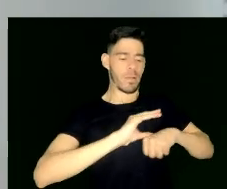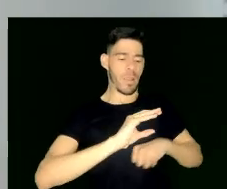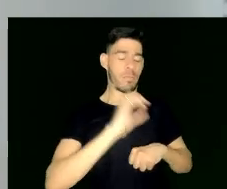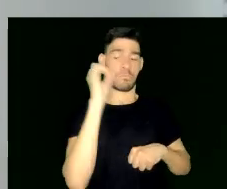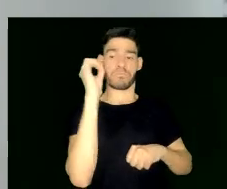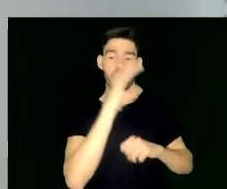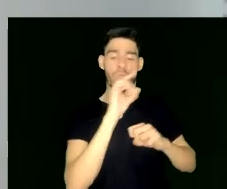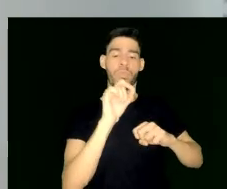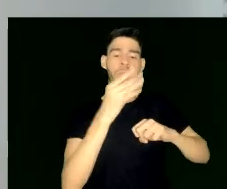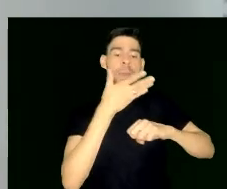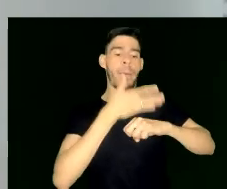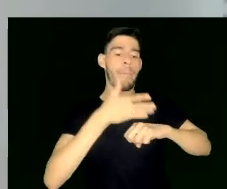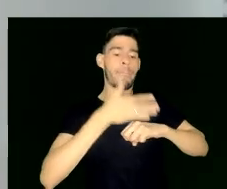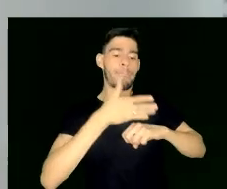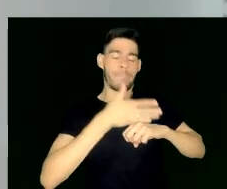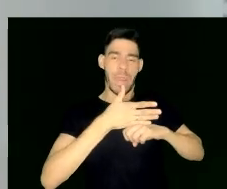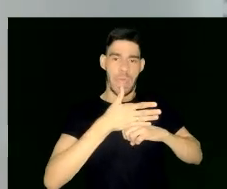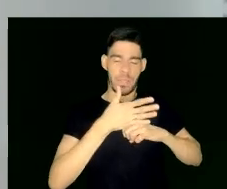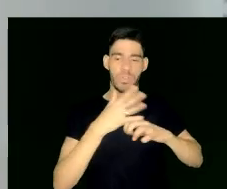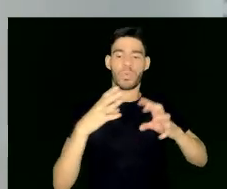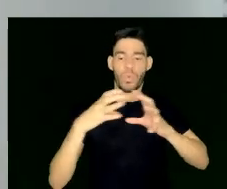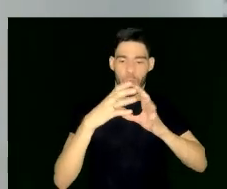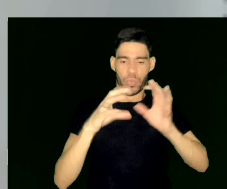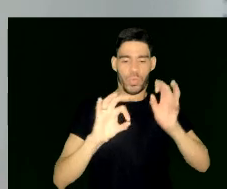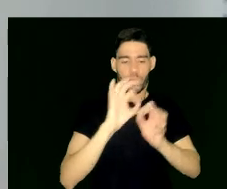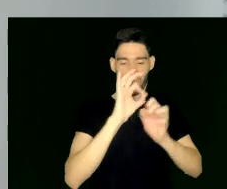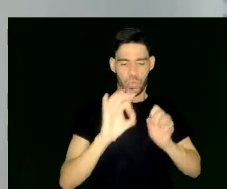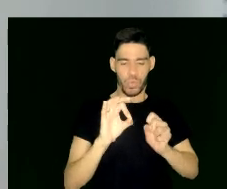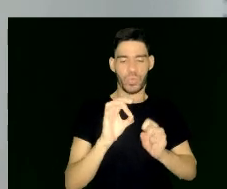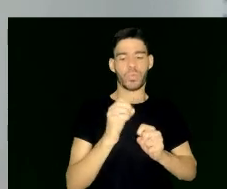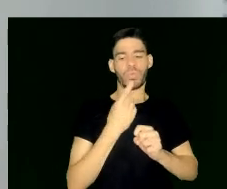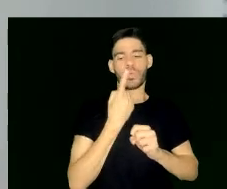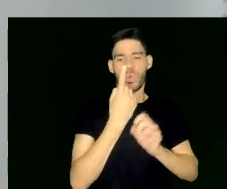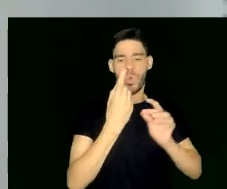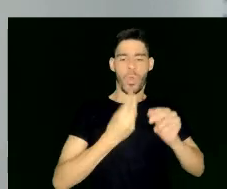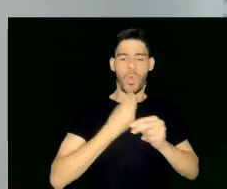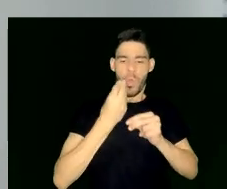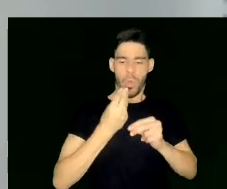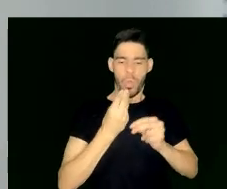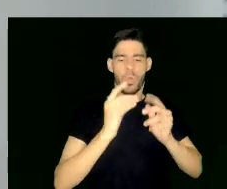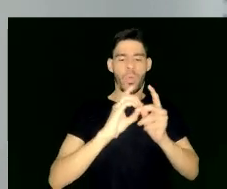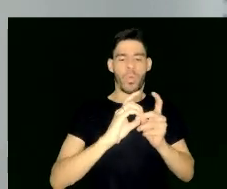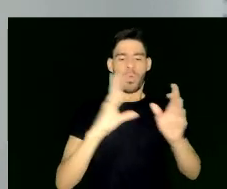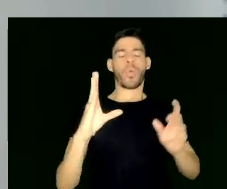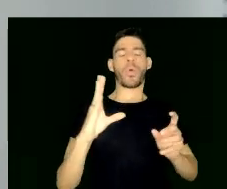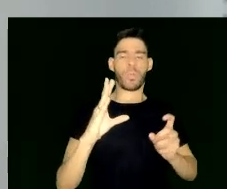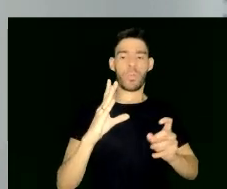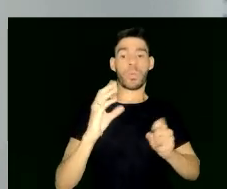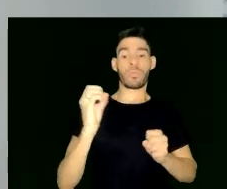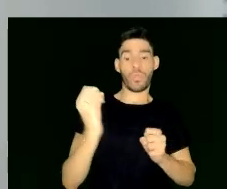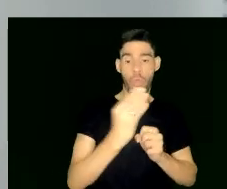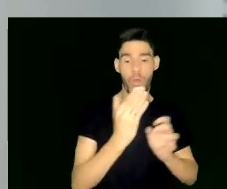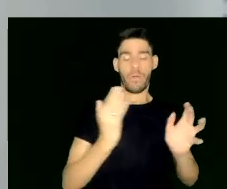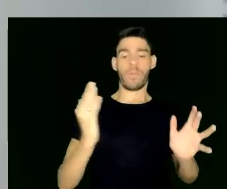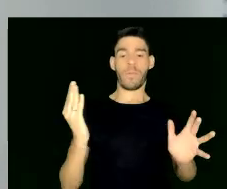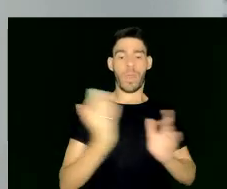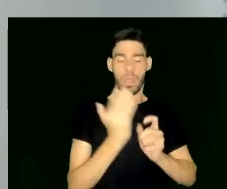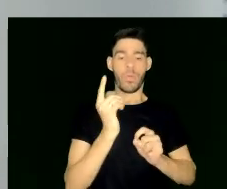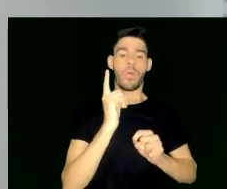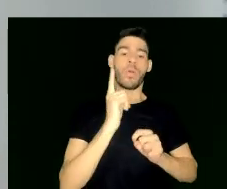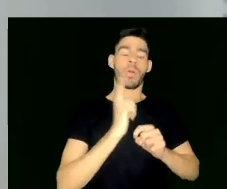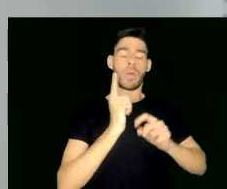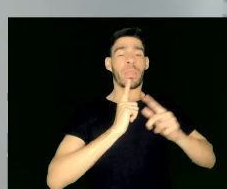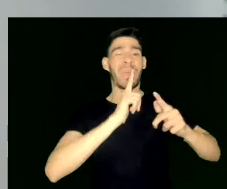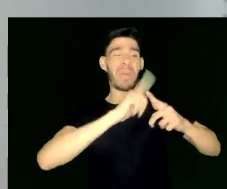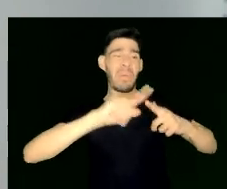entender que o constitucionalismo abusivo é uma prática, portanto, jurídica, uma das fórmulas pelas quais as democracias contemporâneas